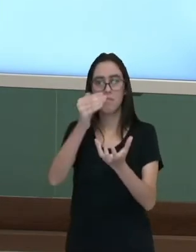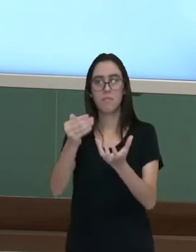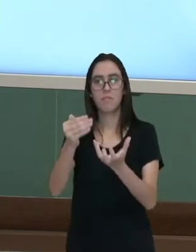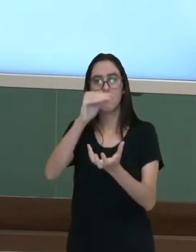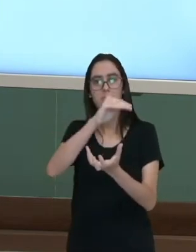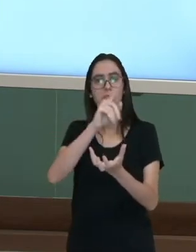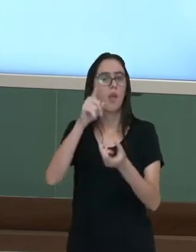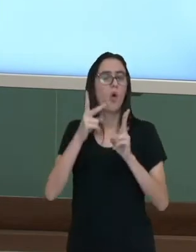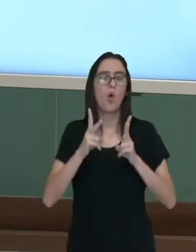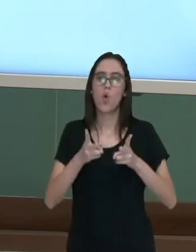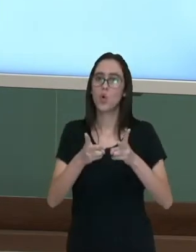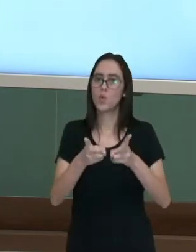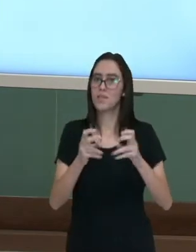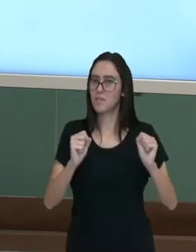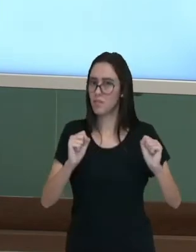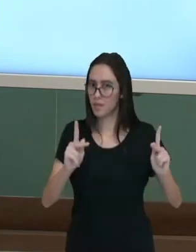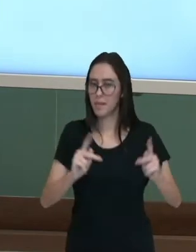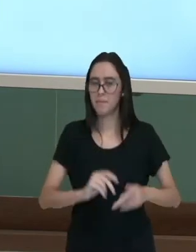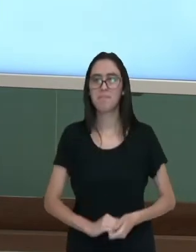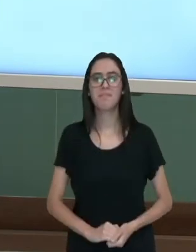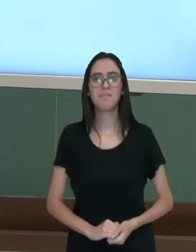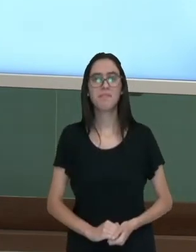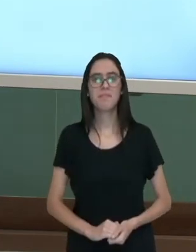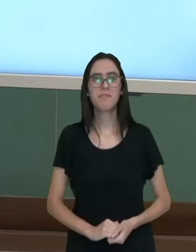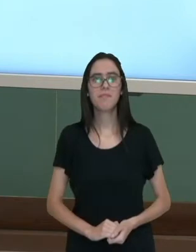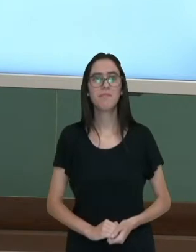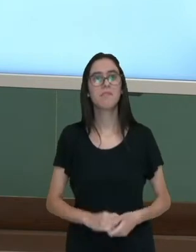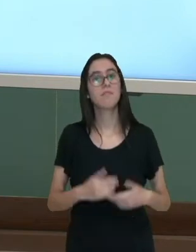praticamente constante. Ok?